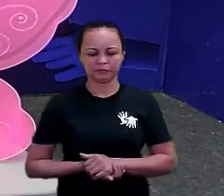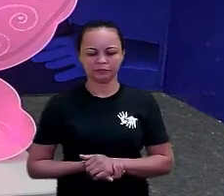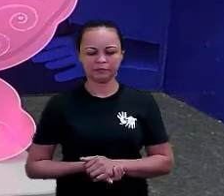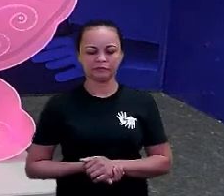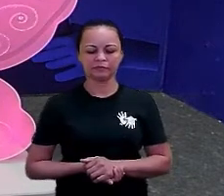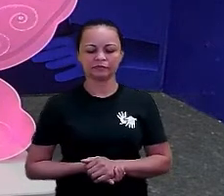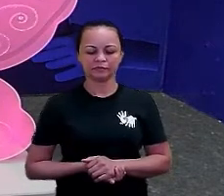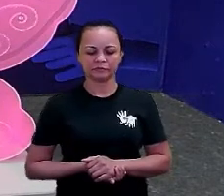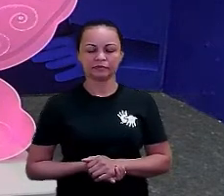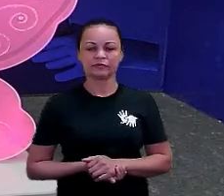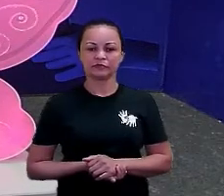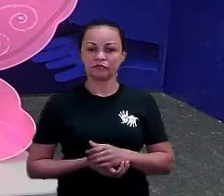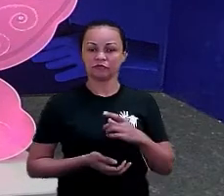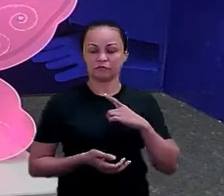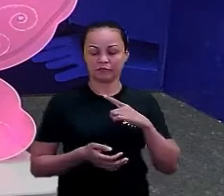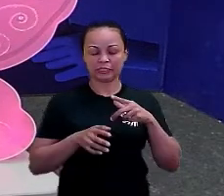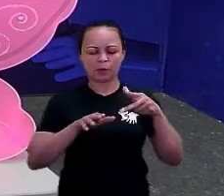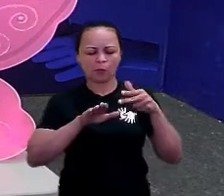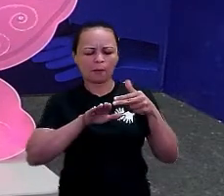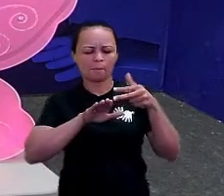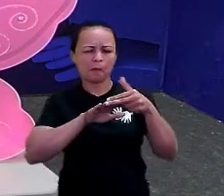uns piques na ponta.